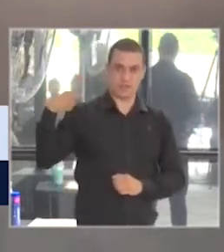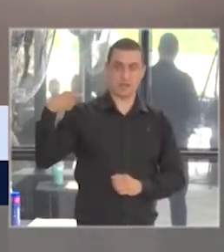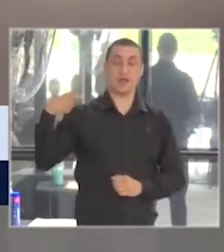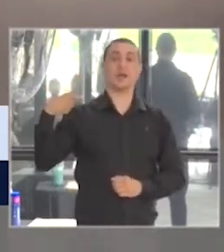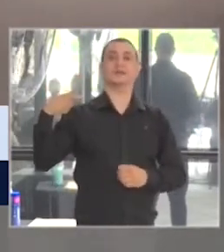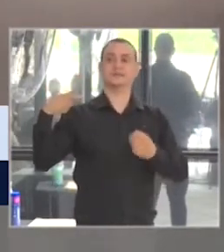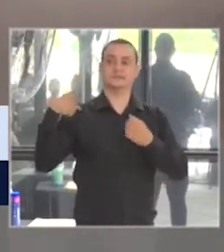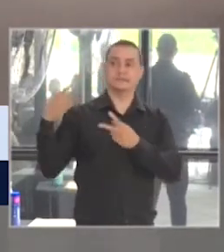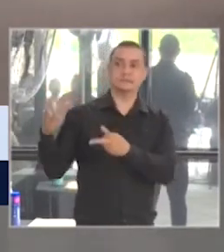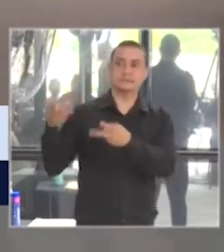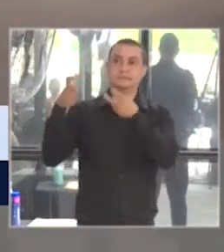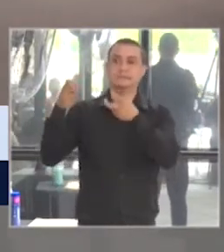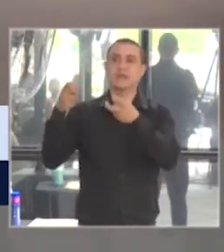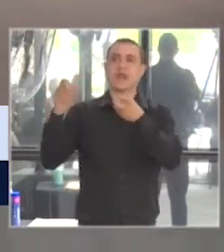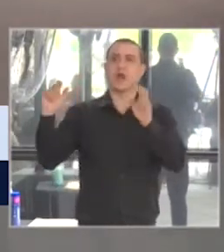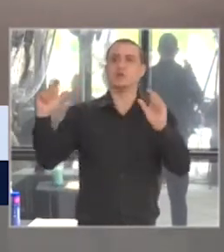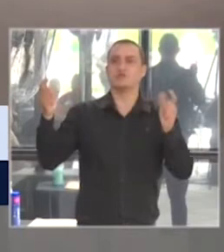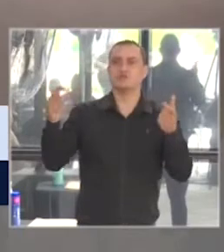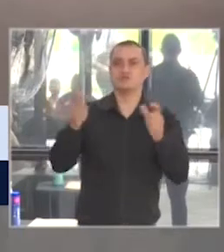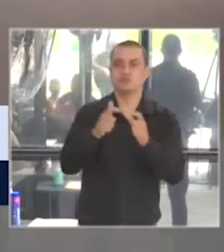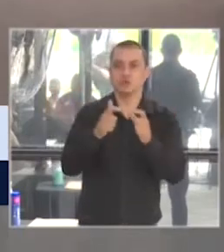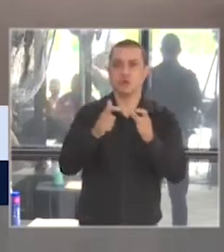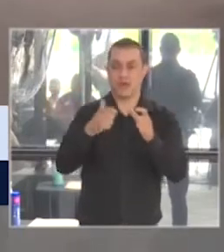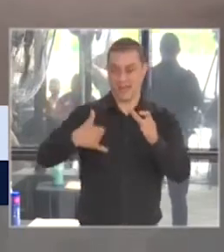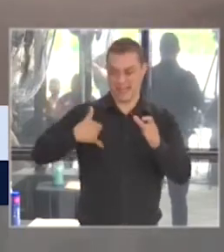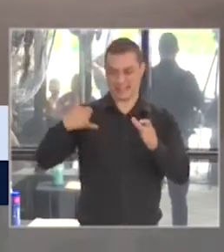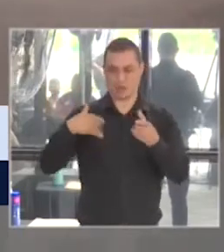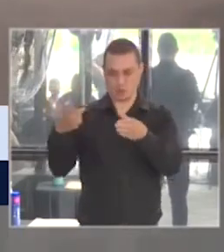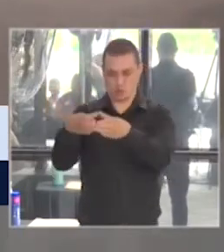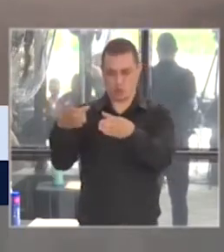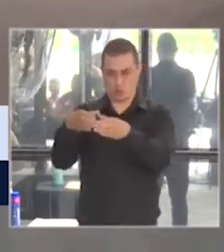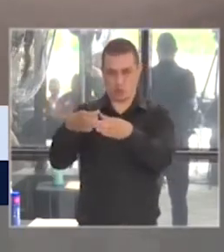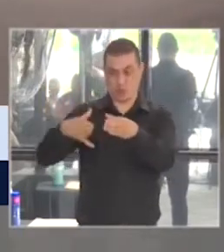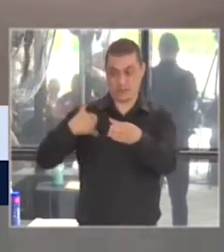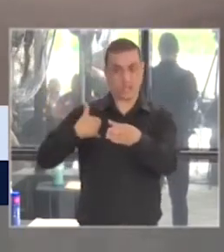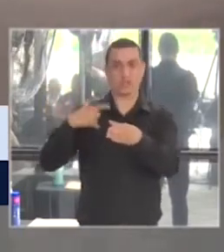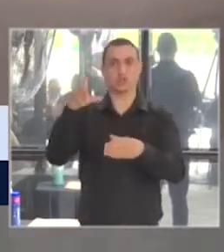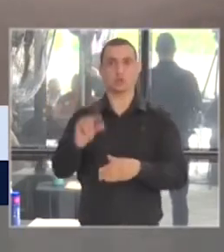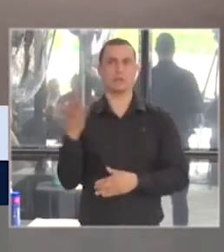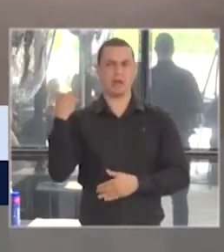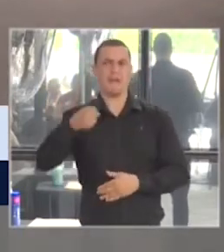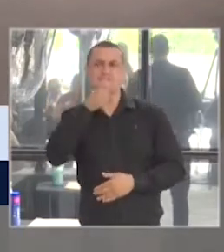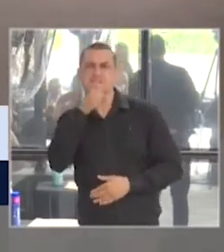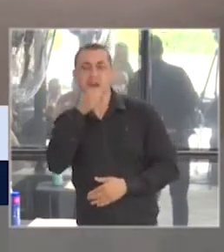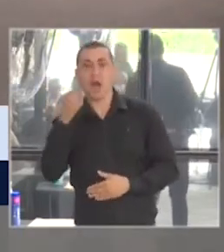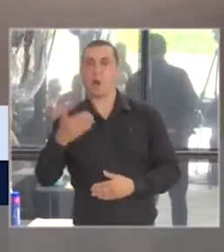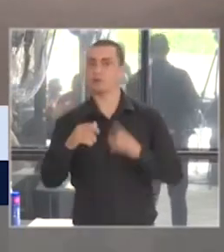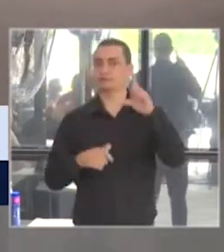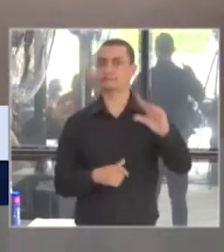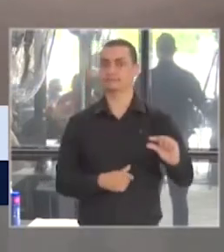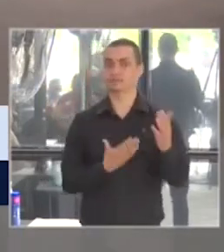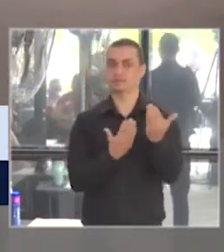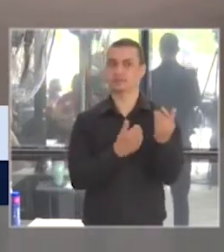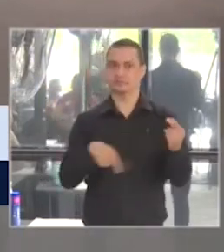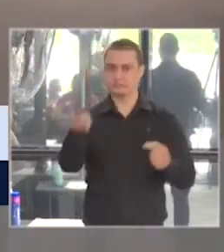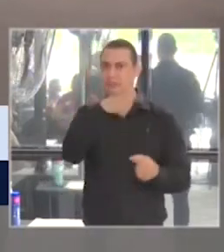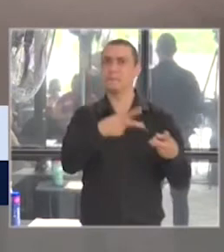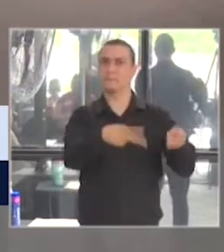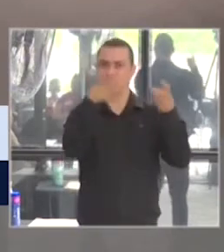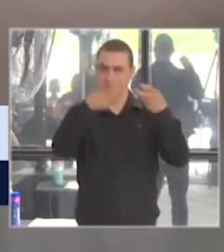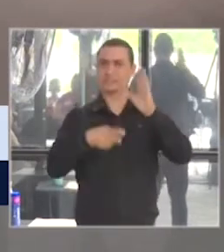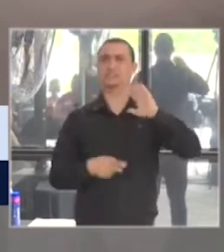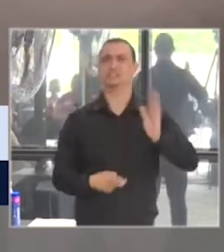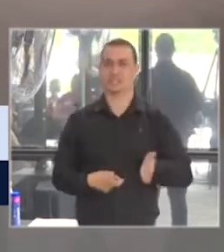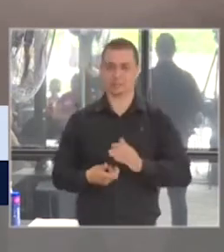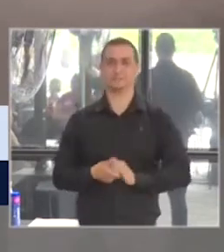temos encontrado uma redução na faixa etária dessas pessoas, que caracteriza muito o que todos nós percebemos,